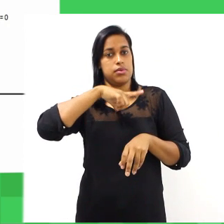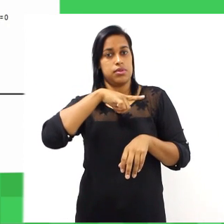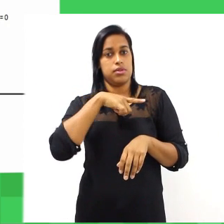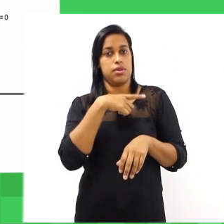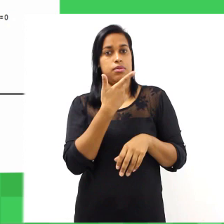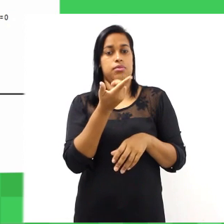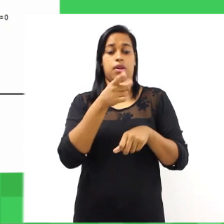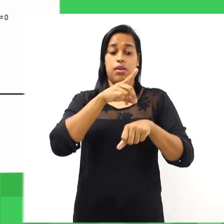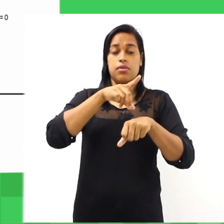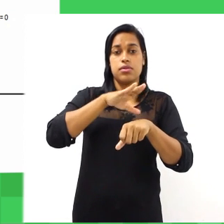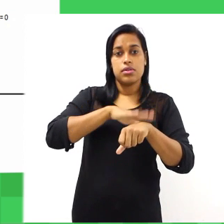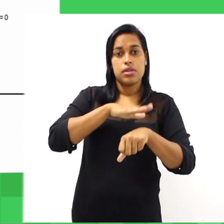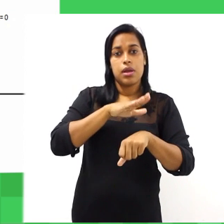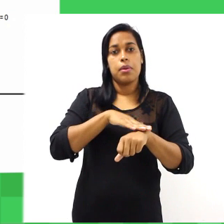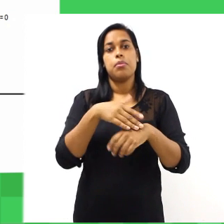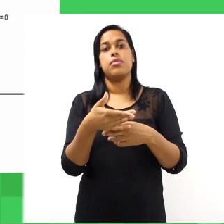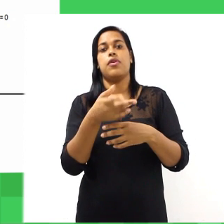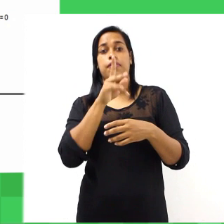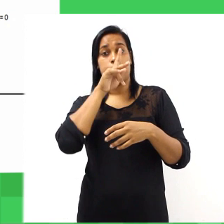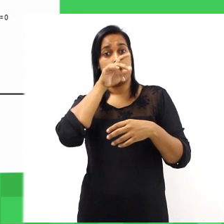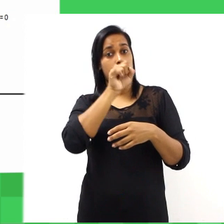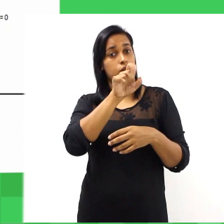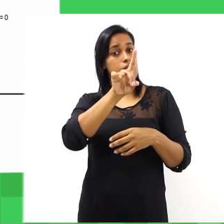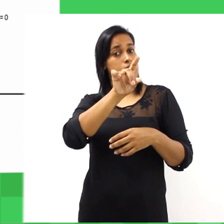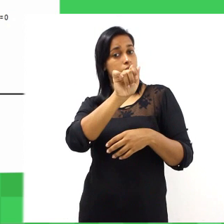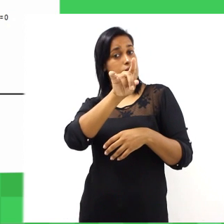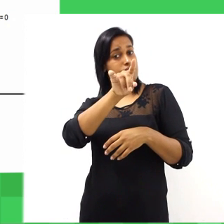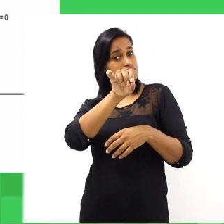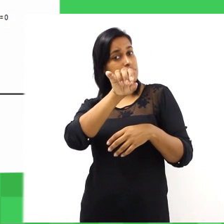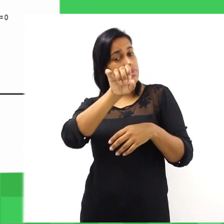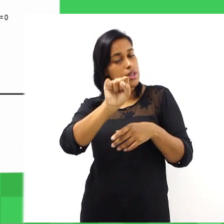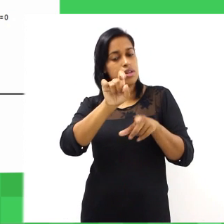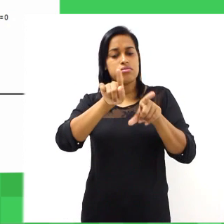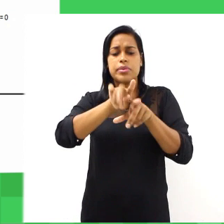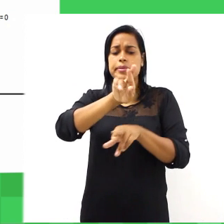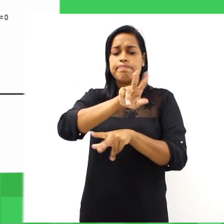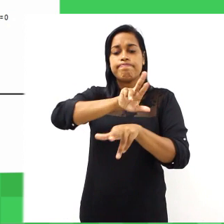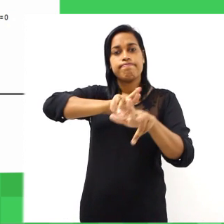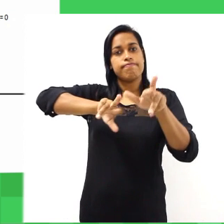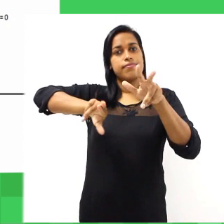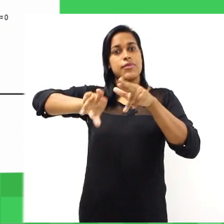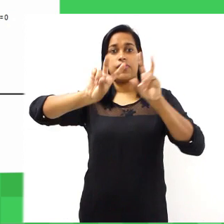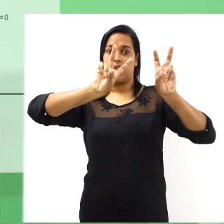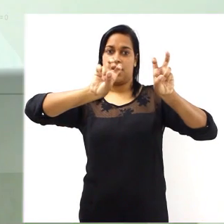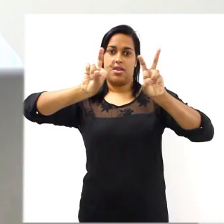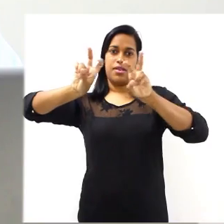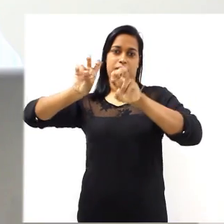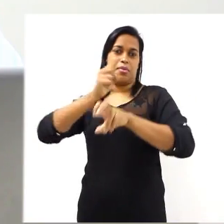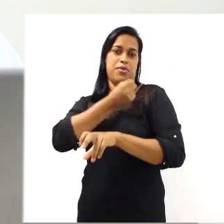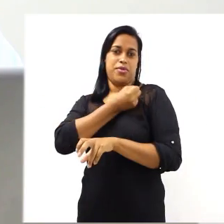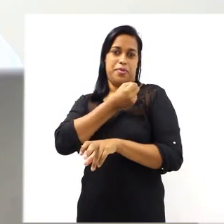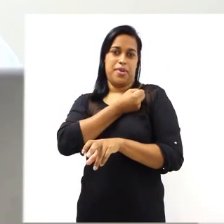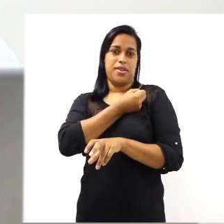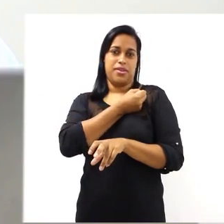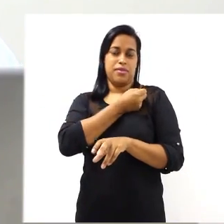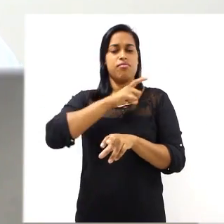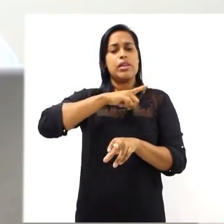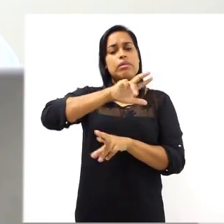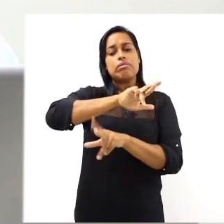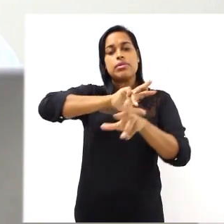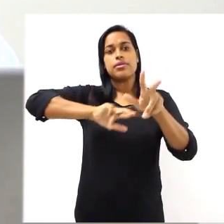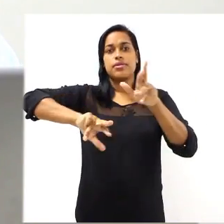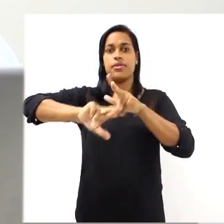tipo inteiro, um tipo float, um tipo double. Esses diferentes tipos são tipos numéricos, porém, eles têm